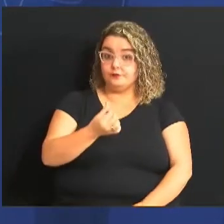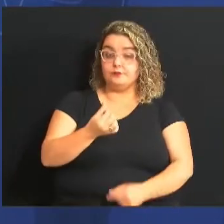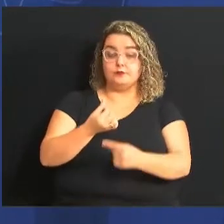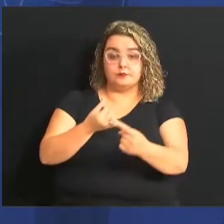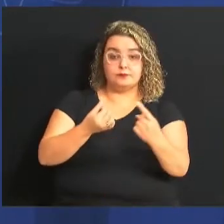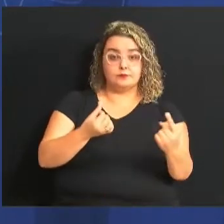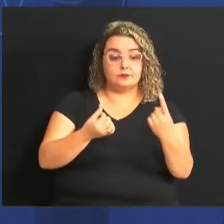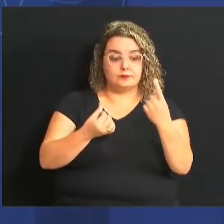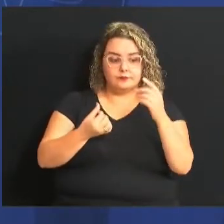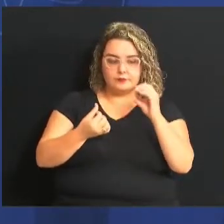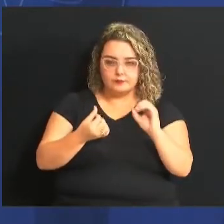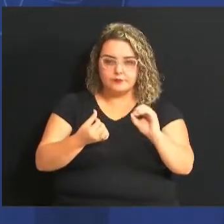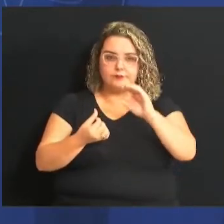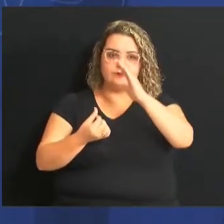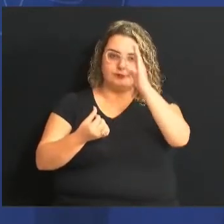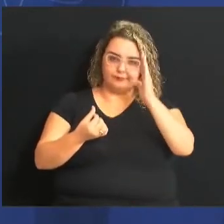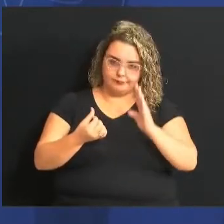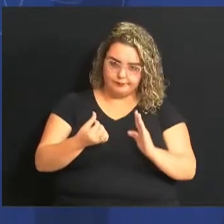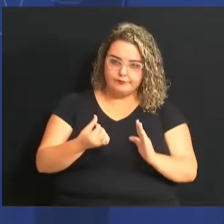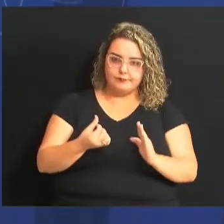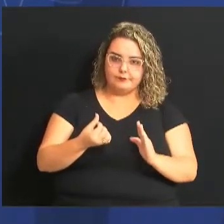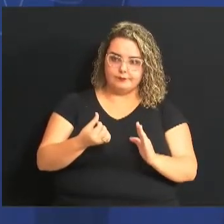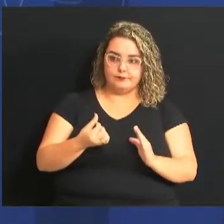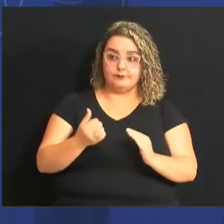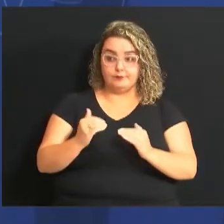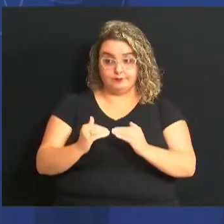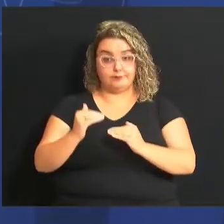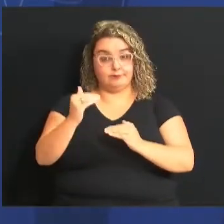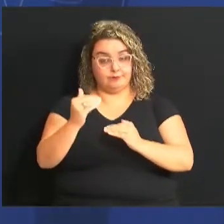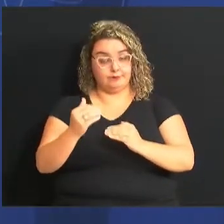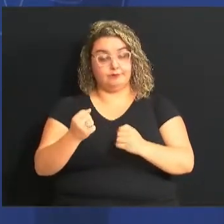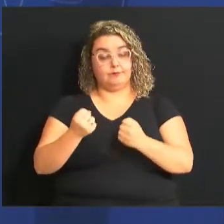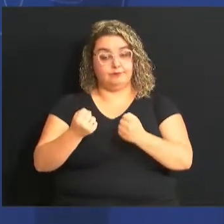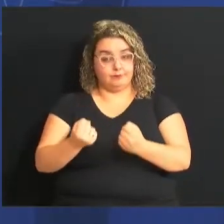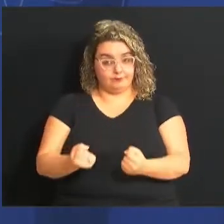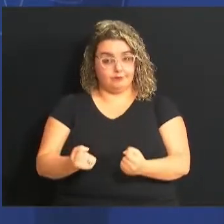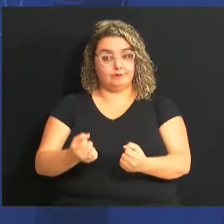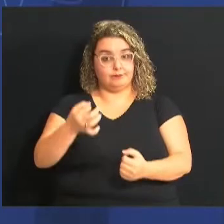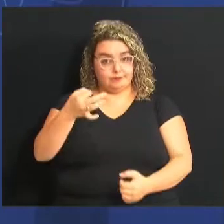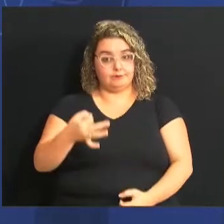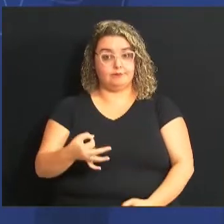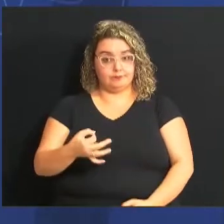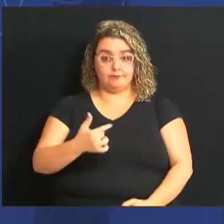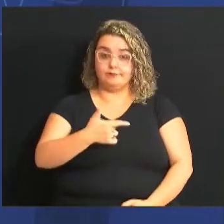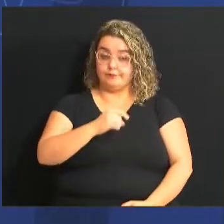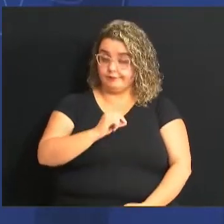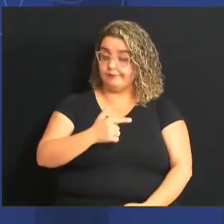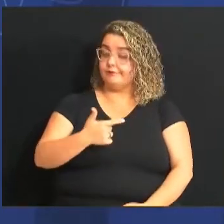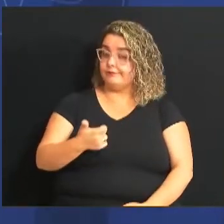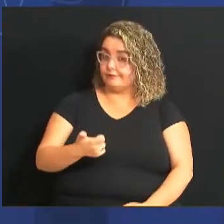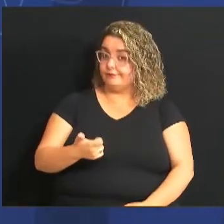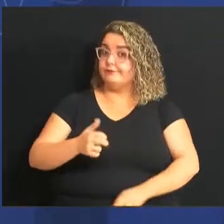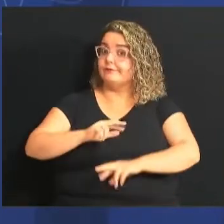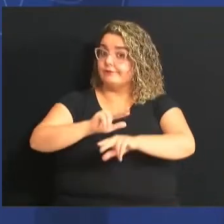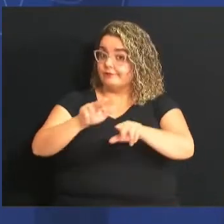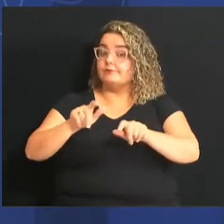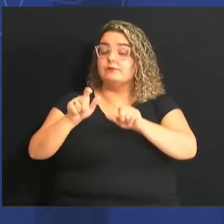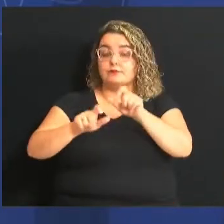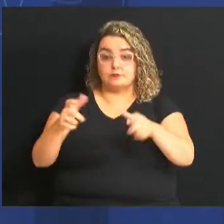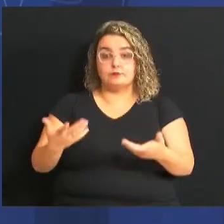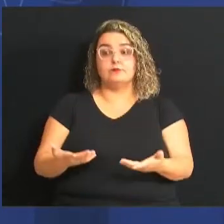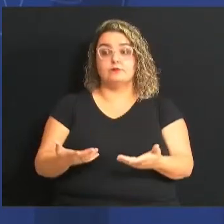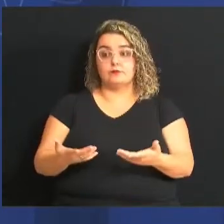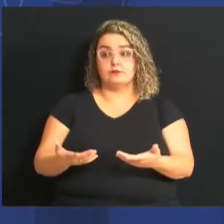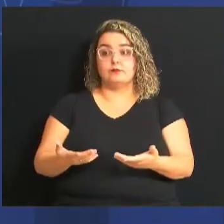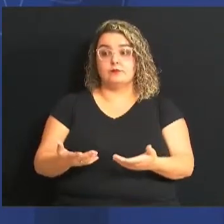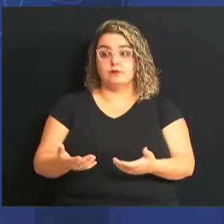brasileiros estão ou estavam, né, acima do peso em 2021. É muita gente aí que está acima